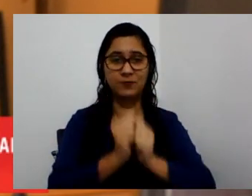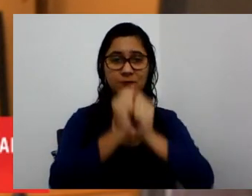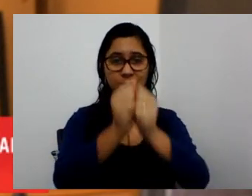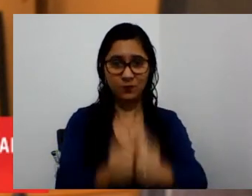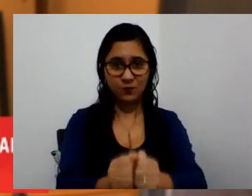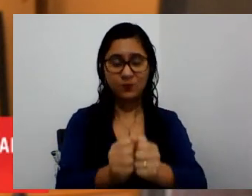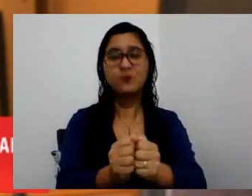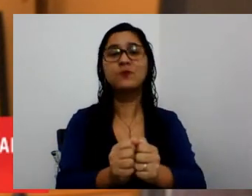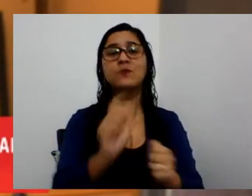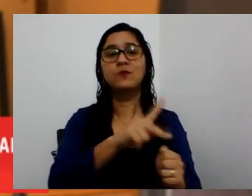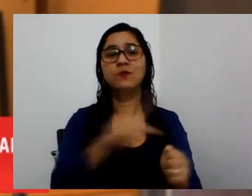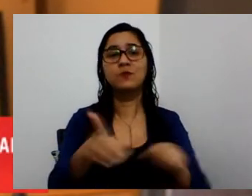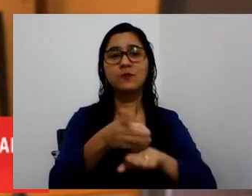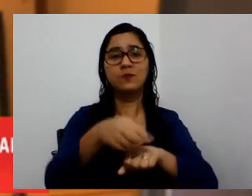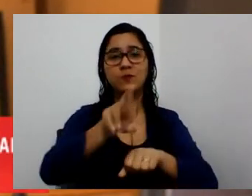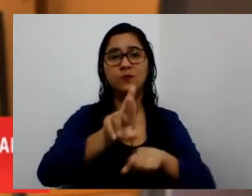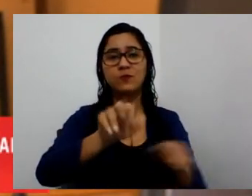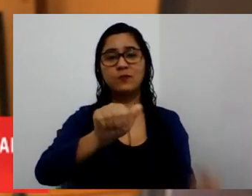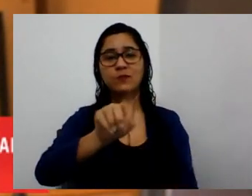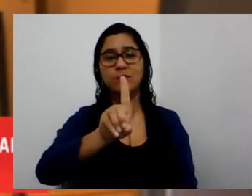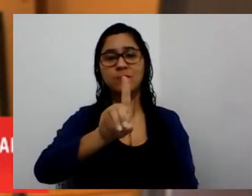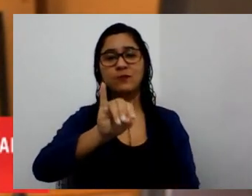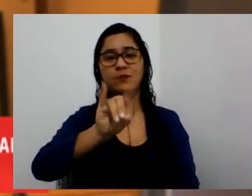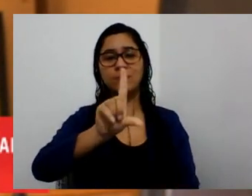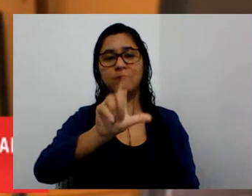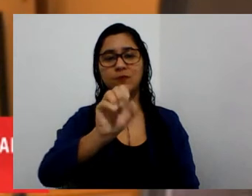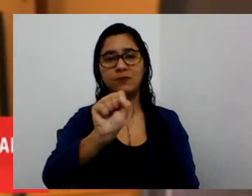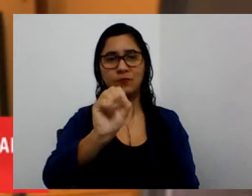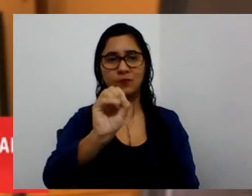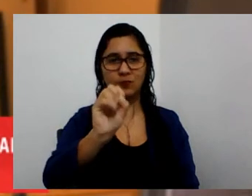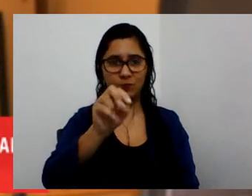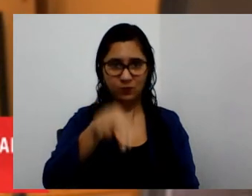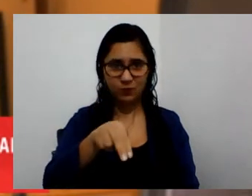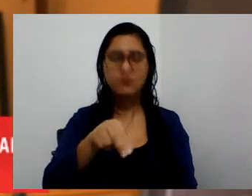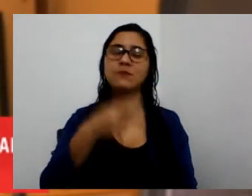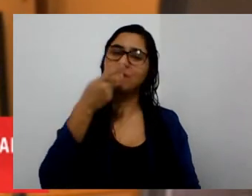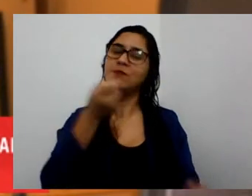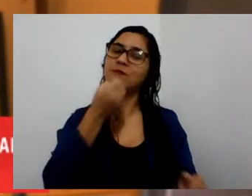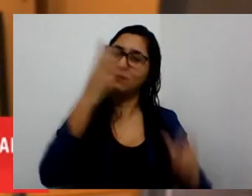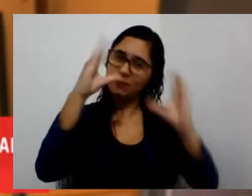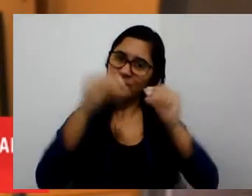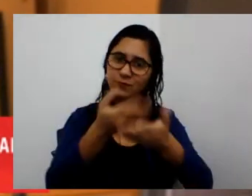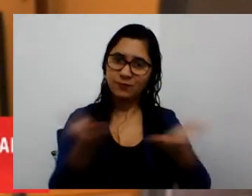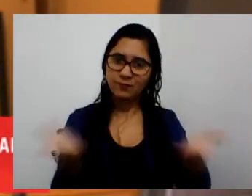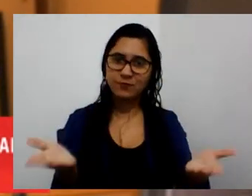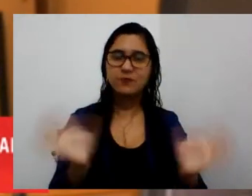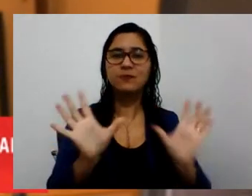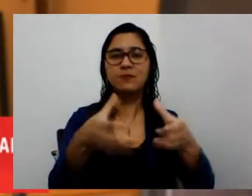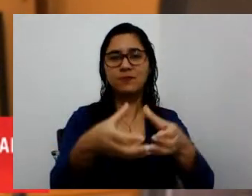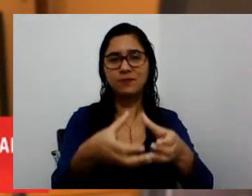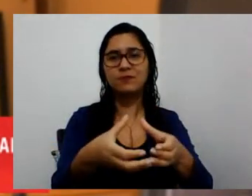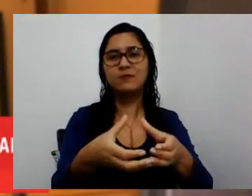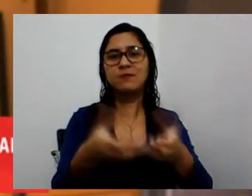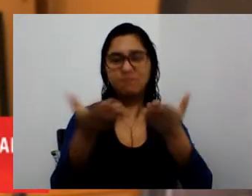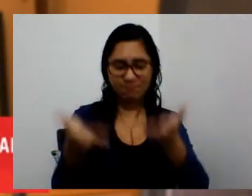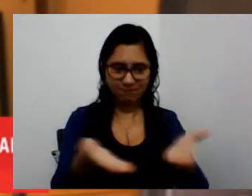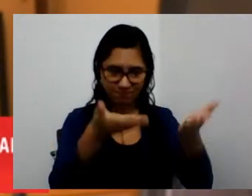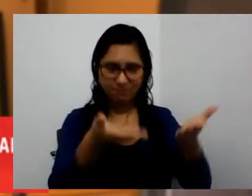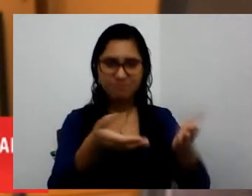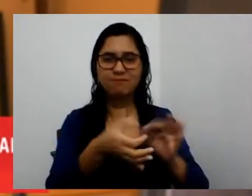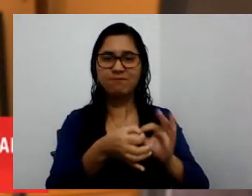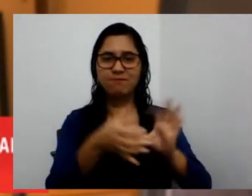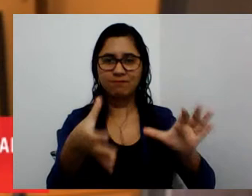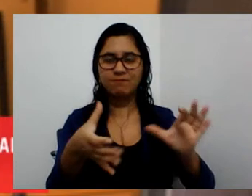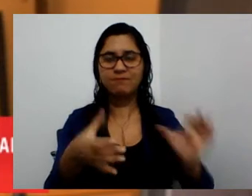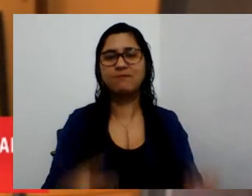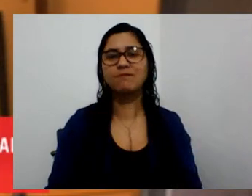o professor Dr. Adilson Jesus Aparecido de Oliveira, para falar o seu boa noite inicial à comunidade. Professor Adilson, a palavra é